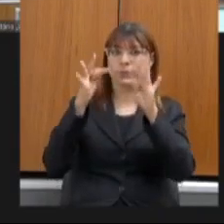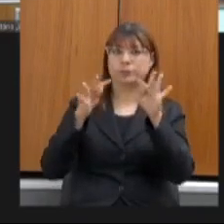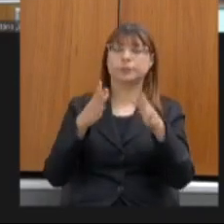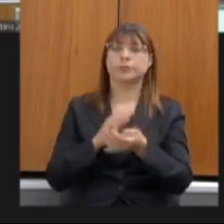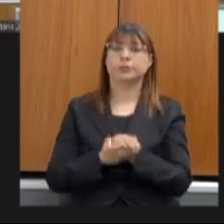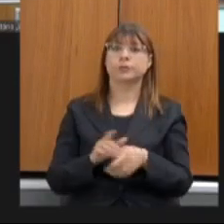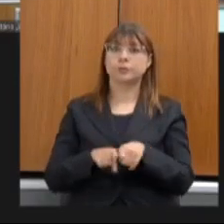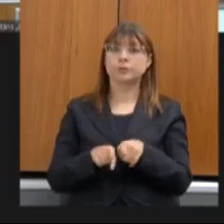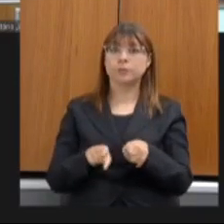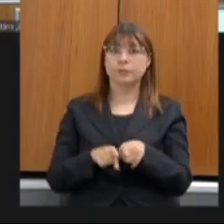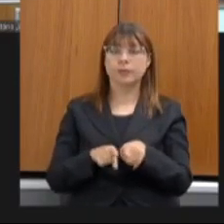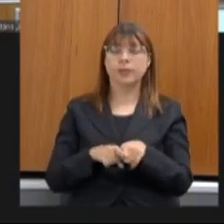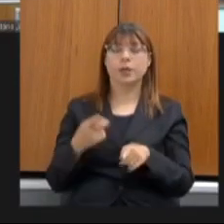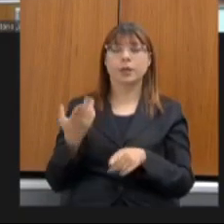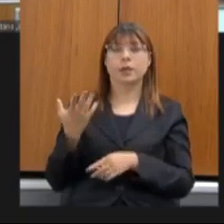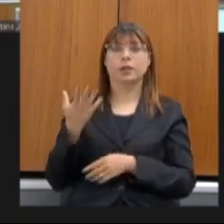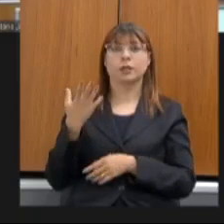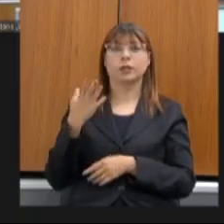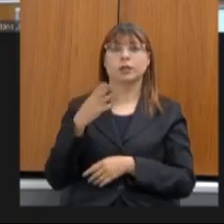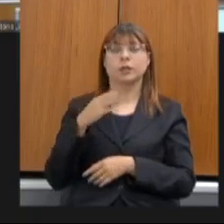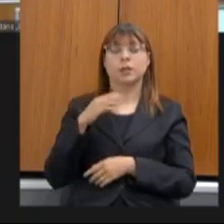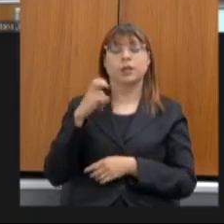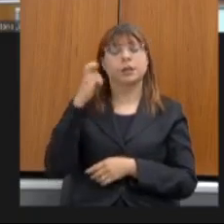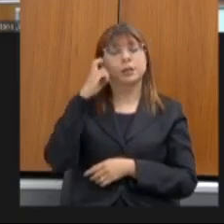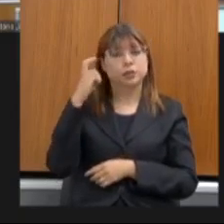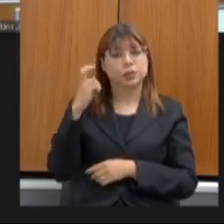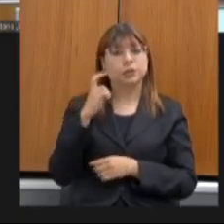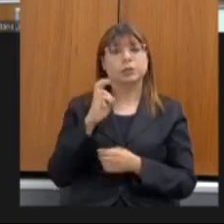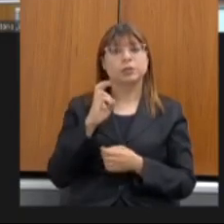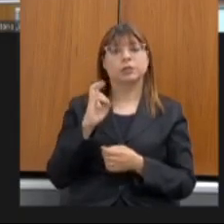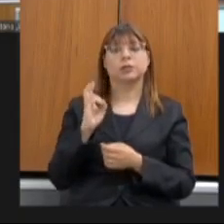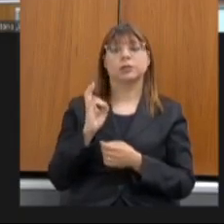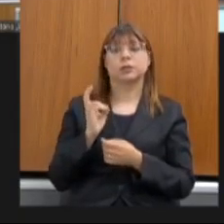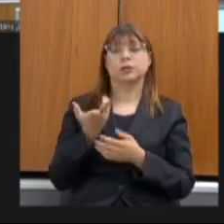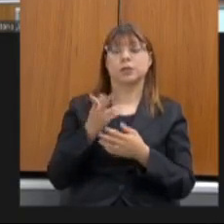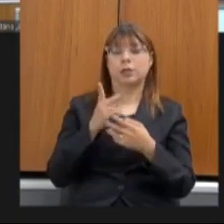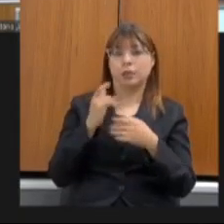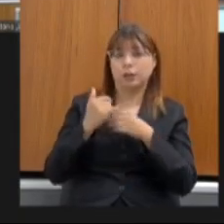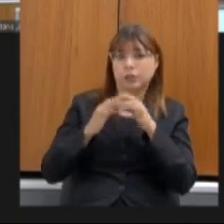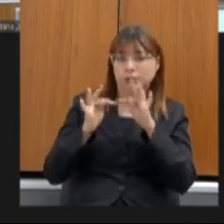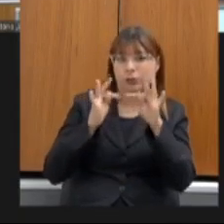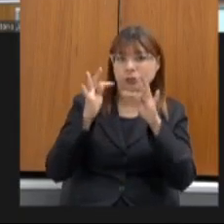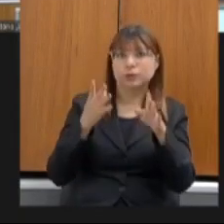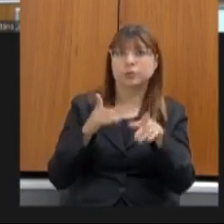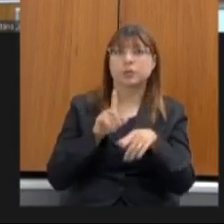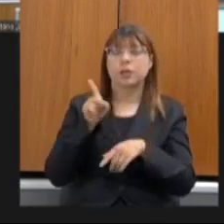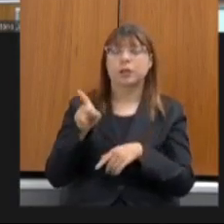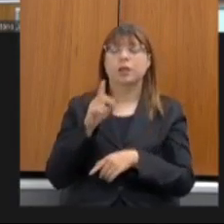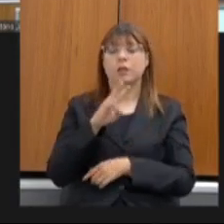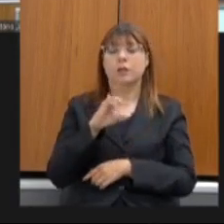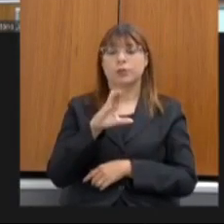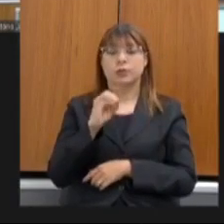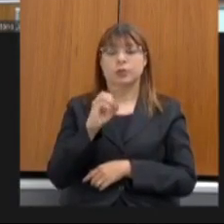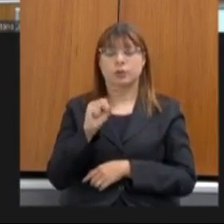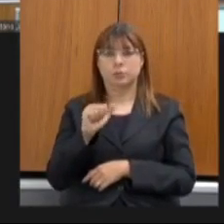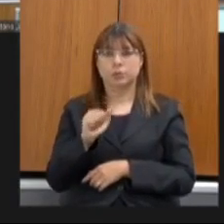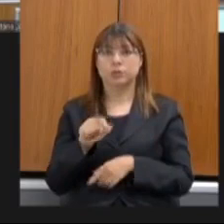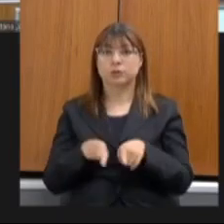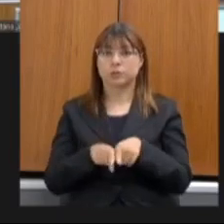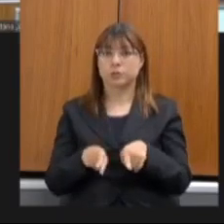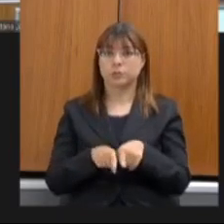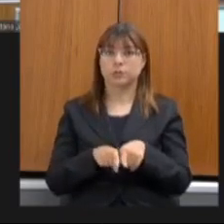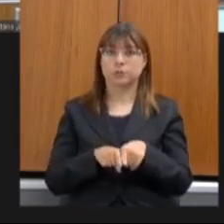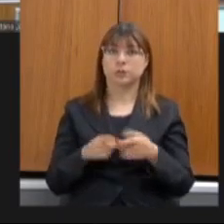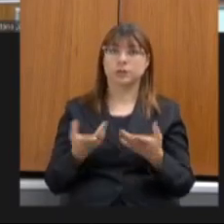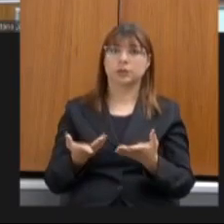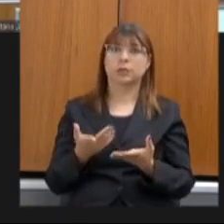a inteligência artificial né de saúde água e saúde a 10 mg e água em Viçosa EA Tríplice hélice que